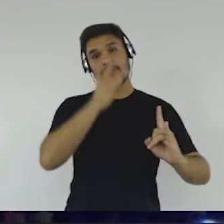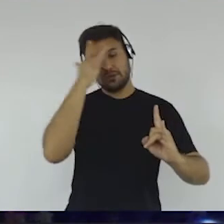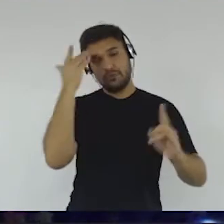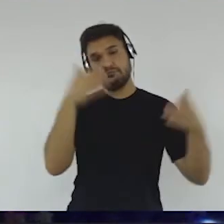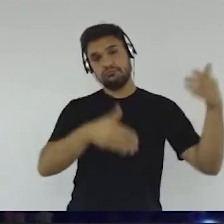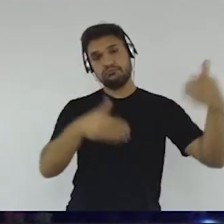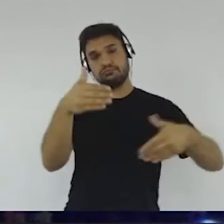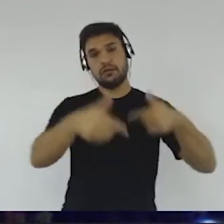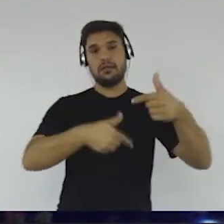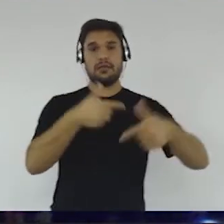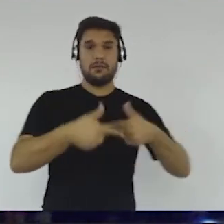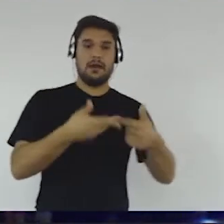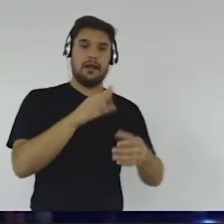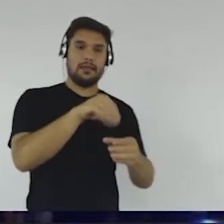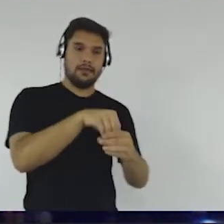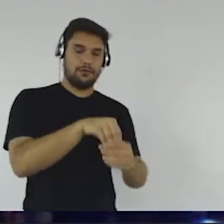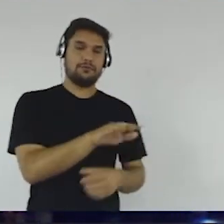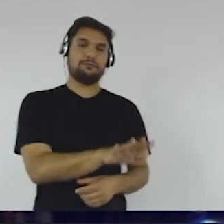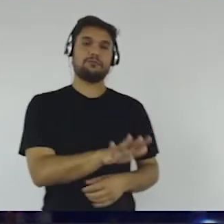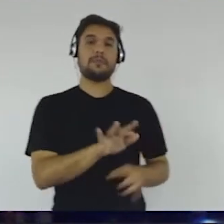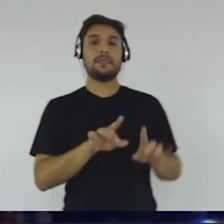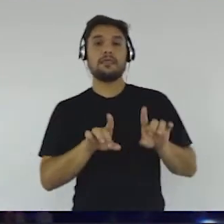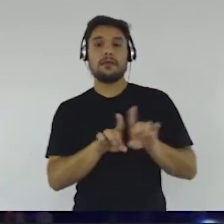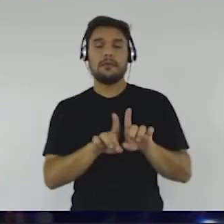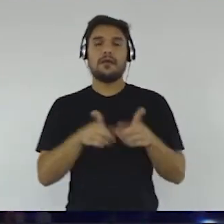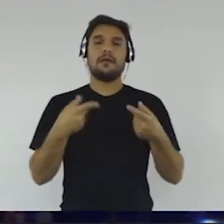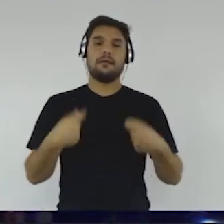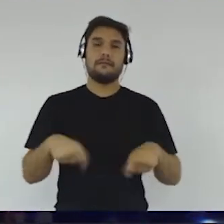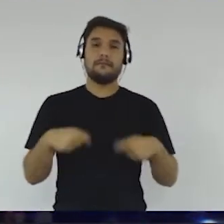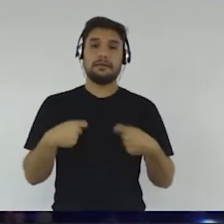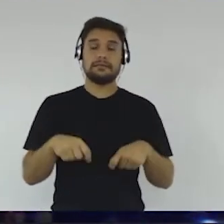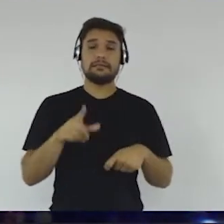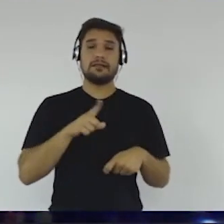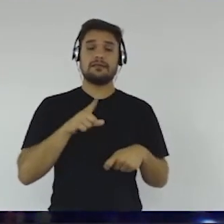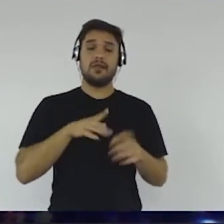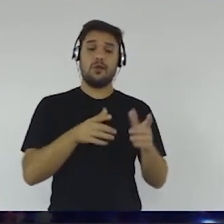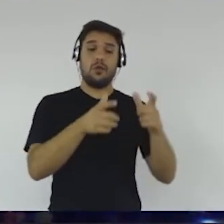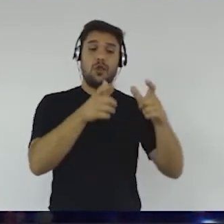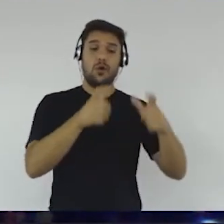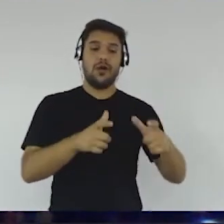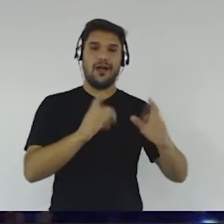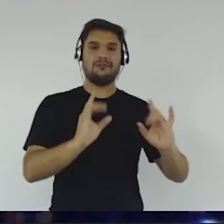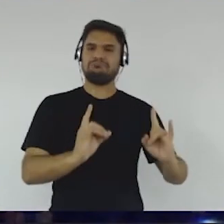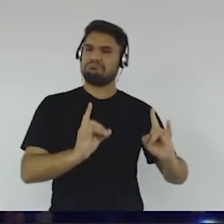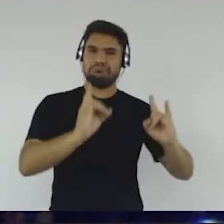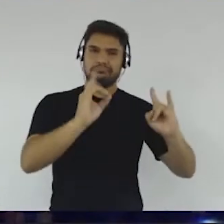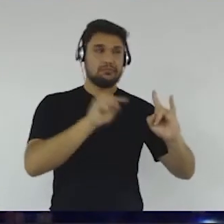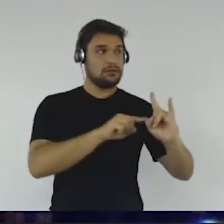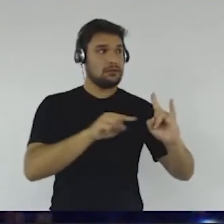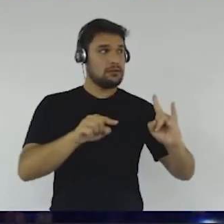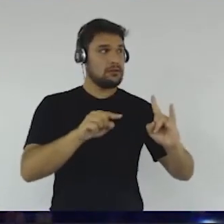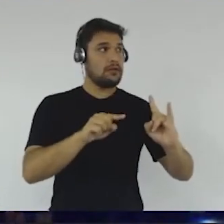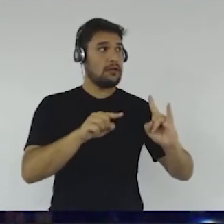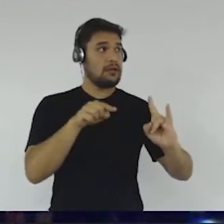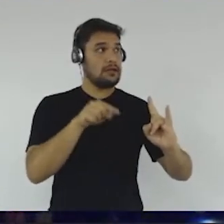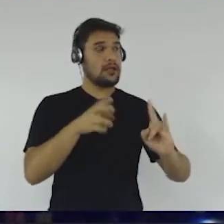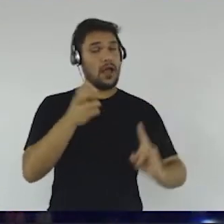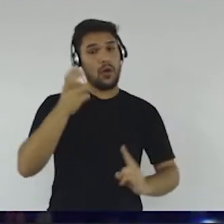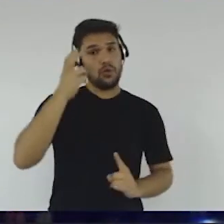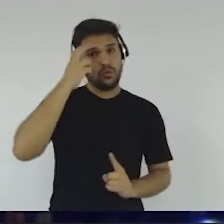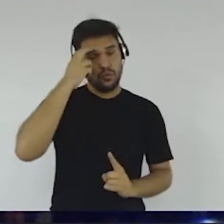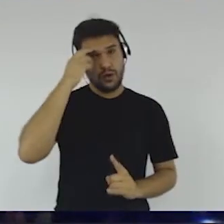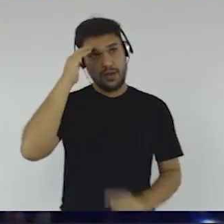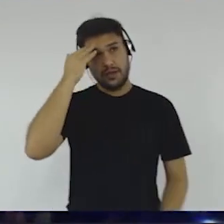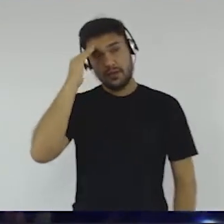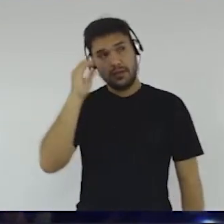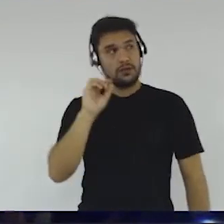colaboradores possam, então, trabalhar. Nós temos que ter um espaço físico, e esta é uma cultura,